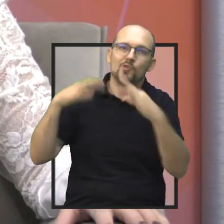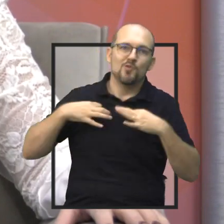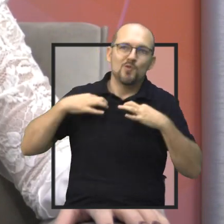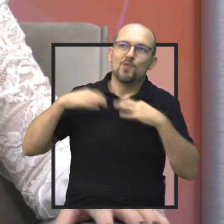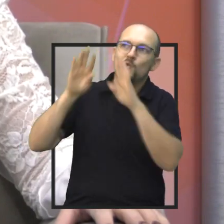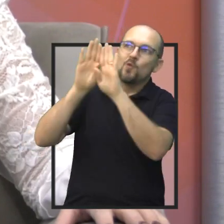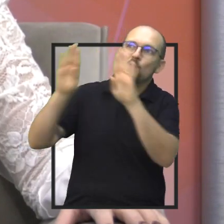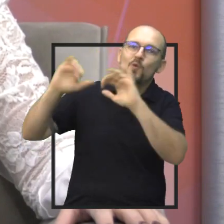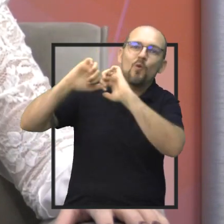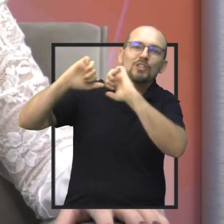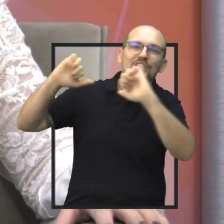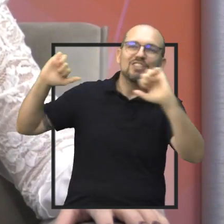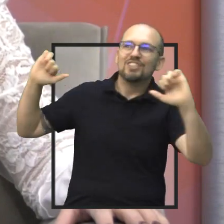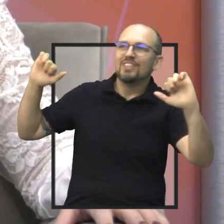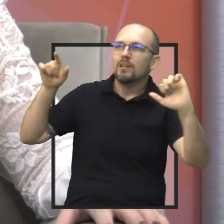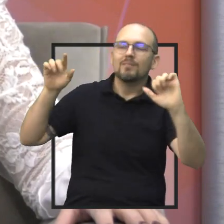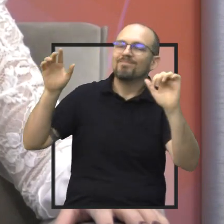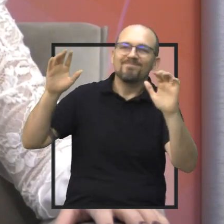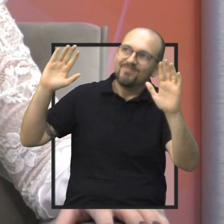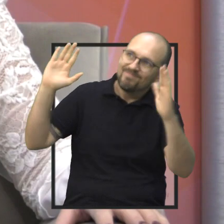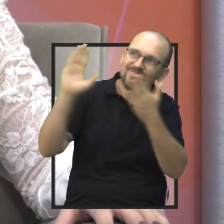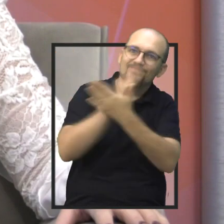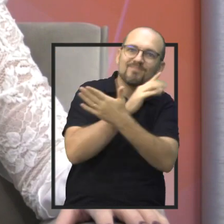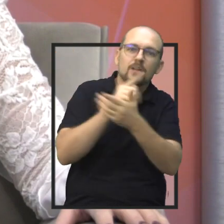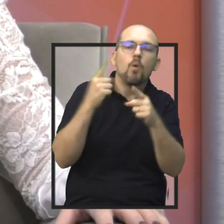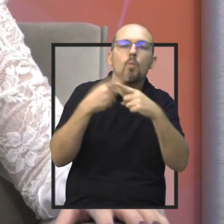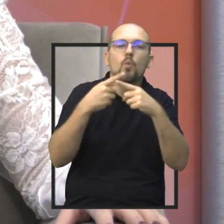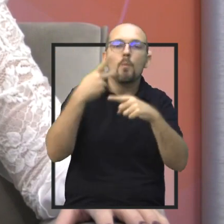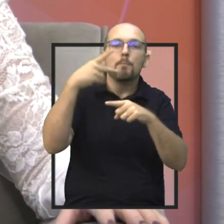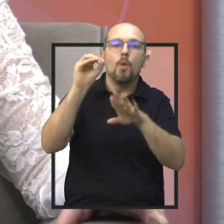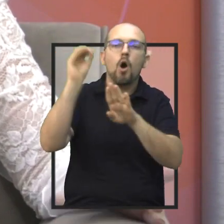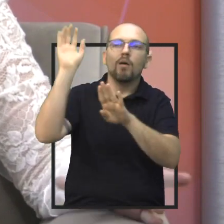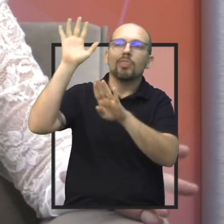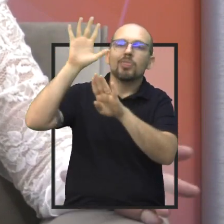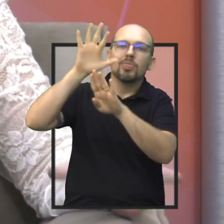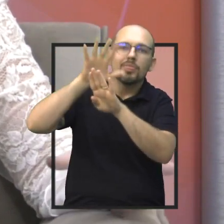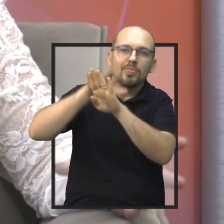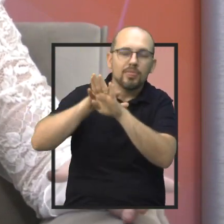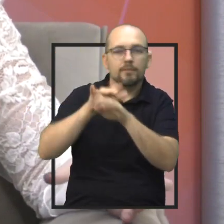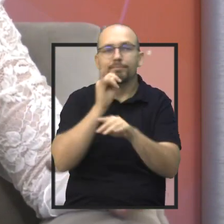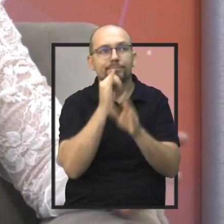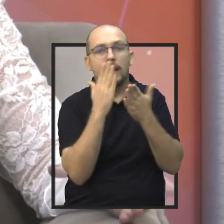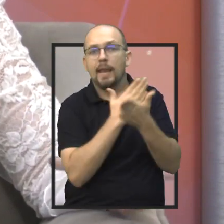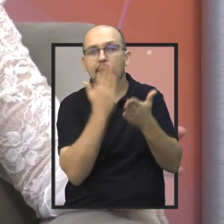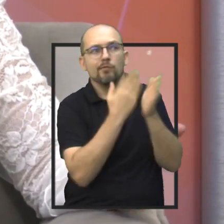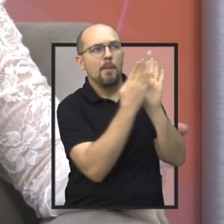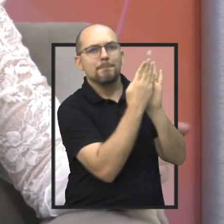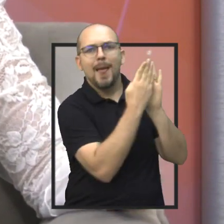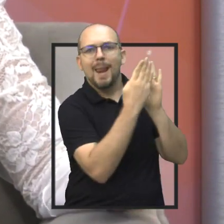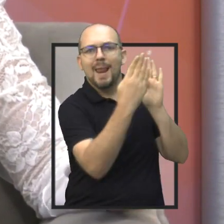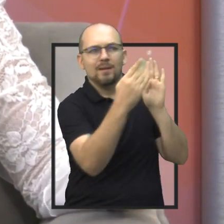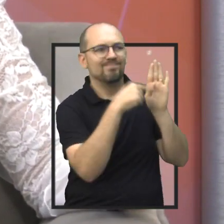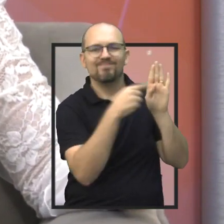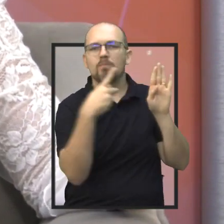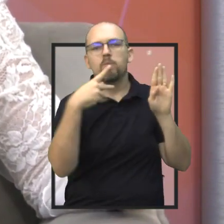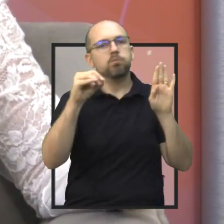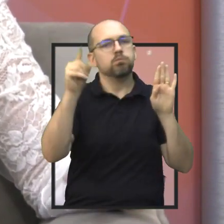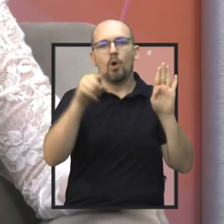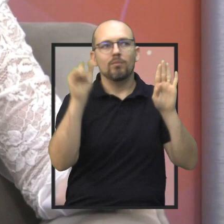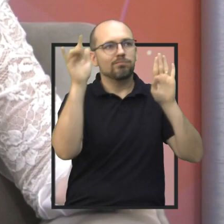tapetes, almofadas, que são coisas que acabam tendo acúmulo de poeira, né? Livros acumulados, né?